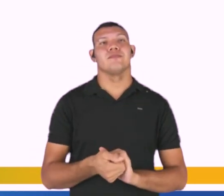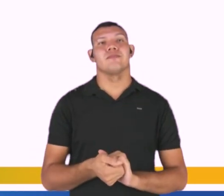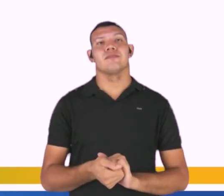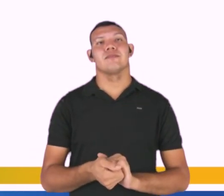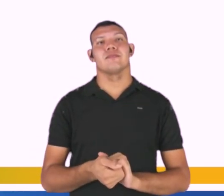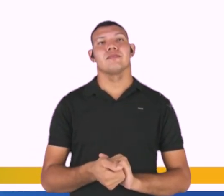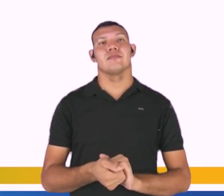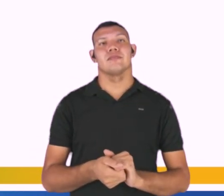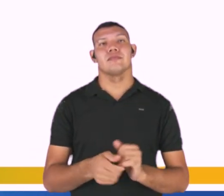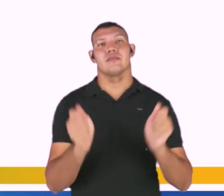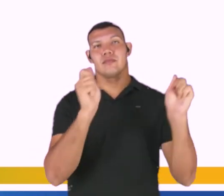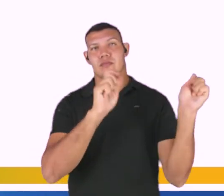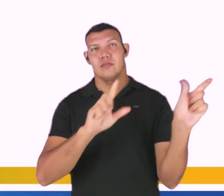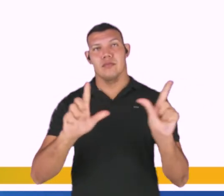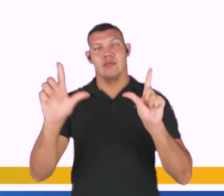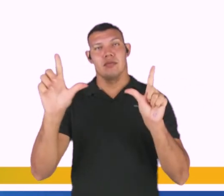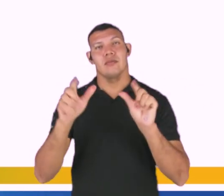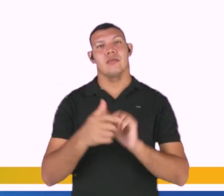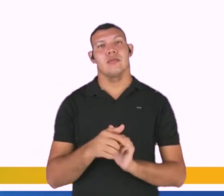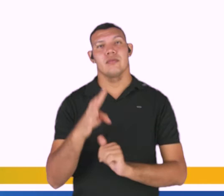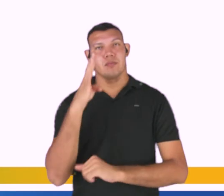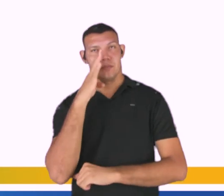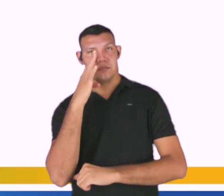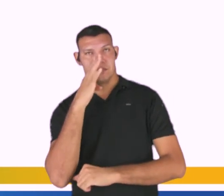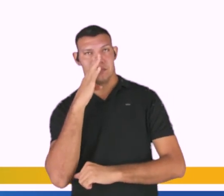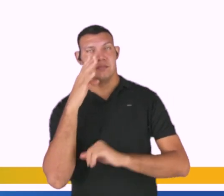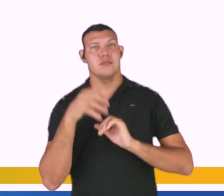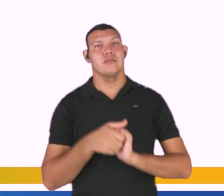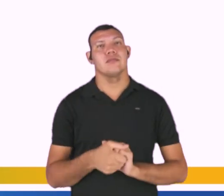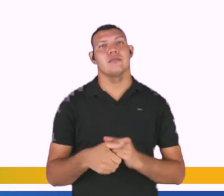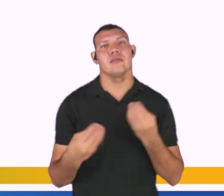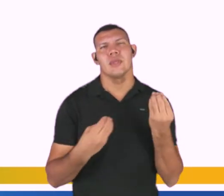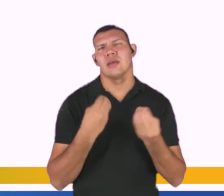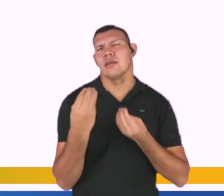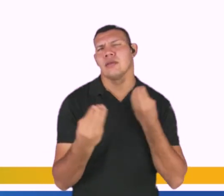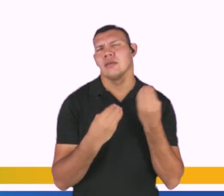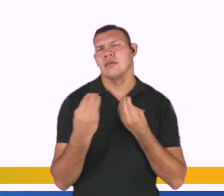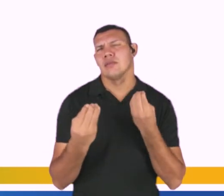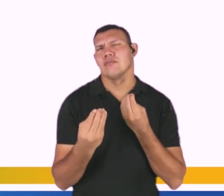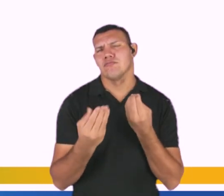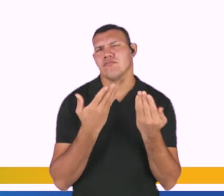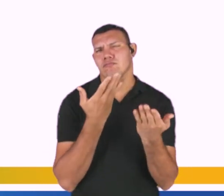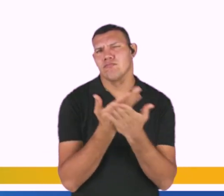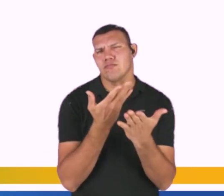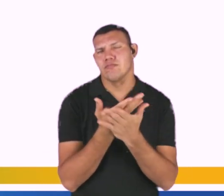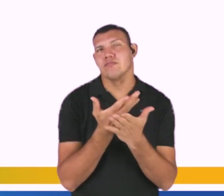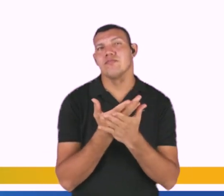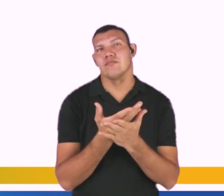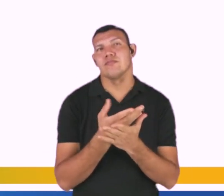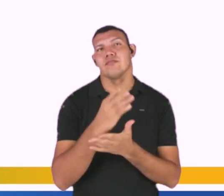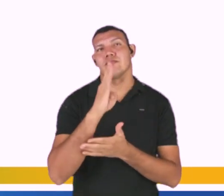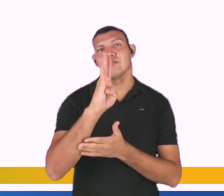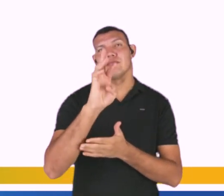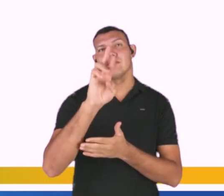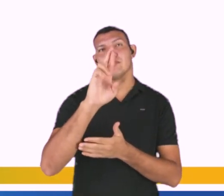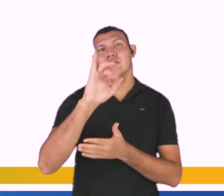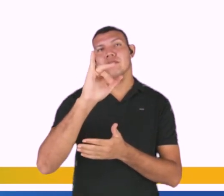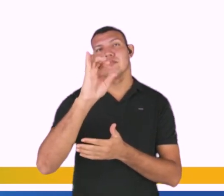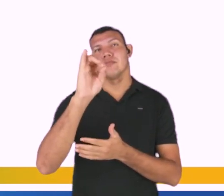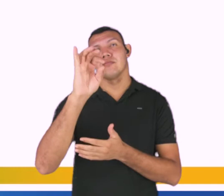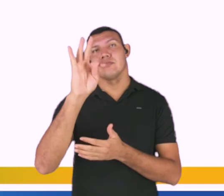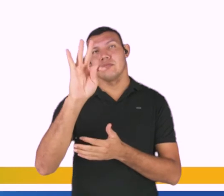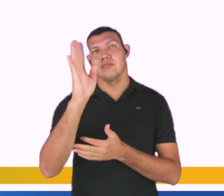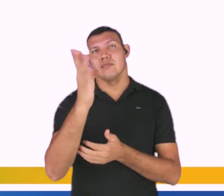comigo material e vejam como é se dá né trabalhar com um briot-ruffini então